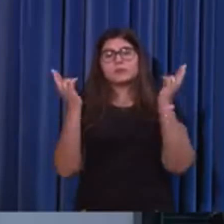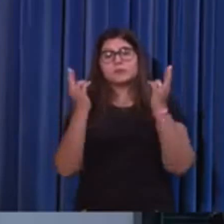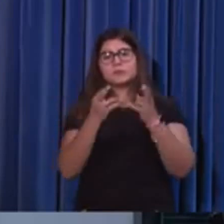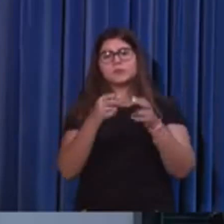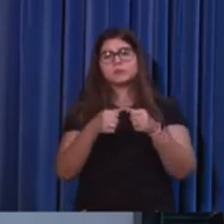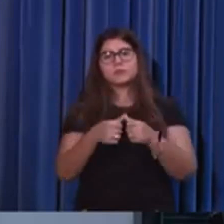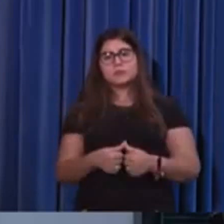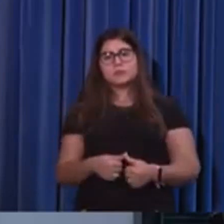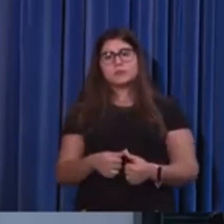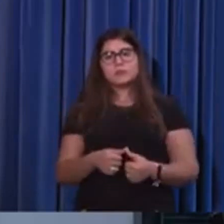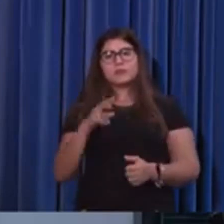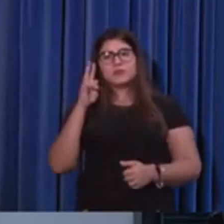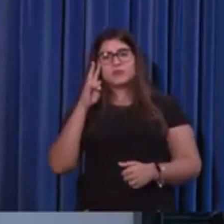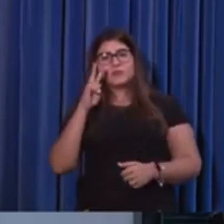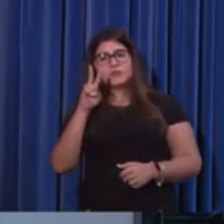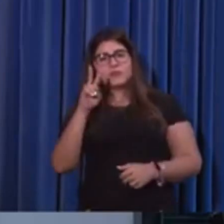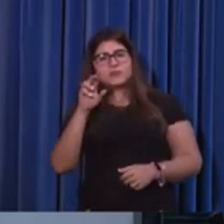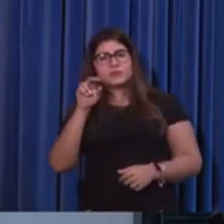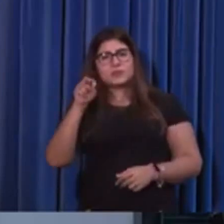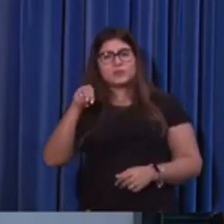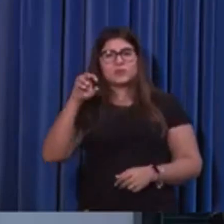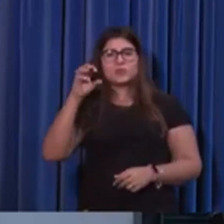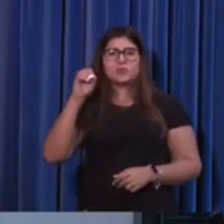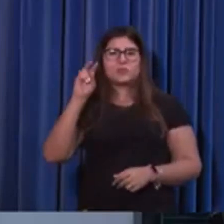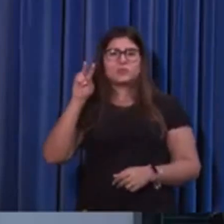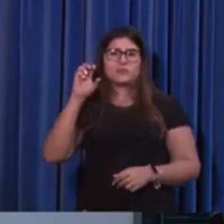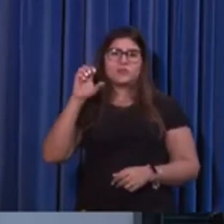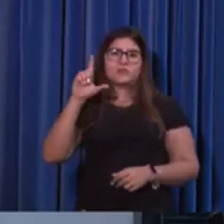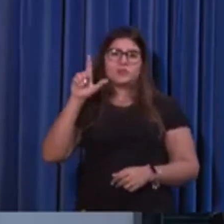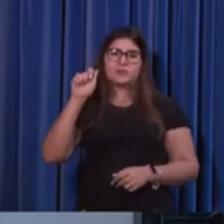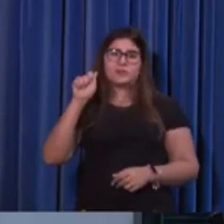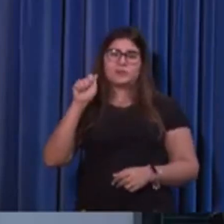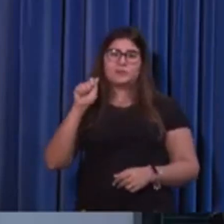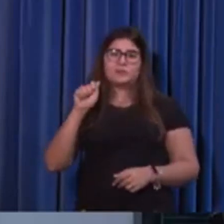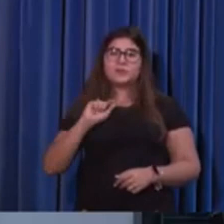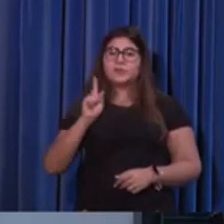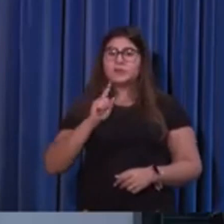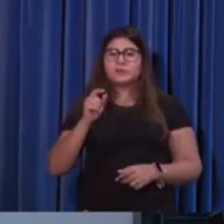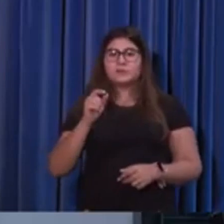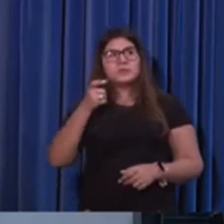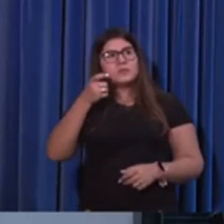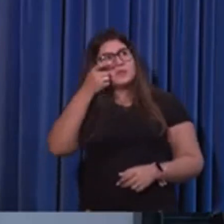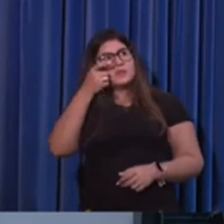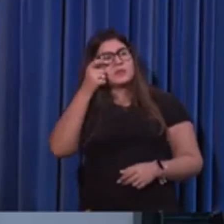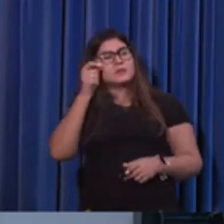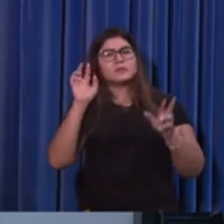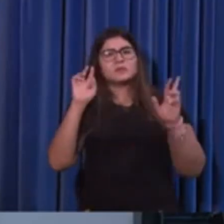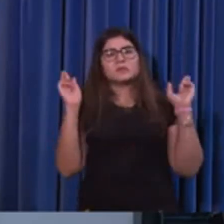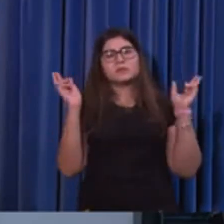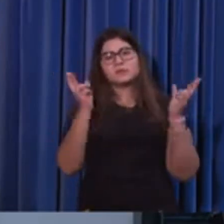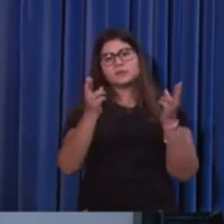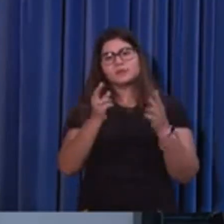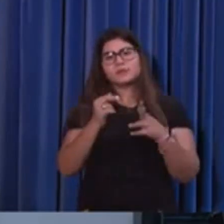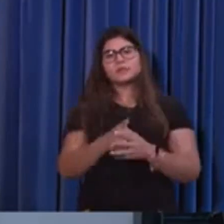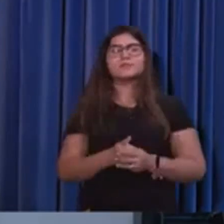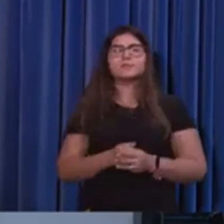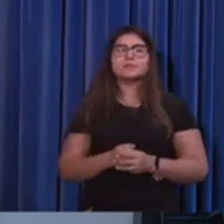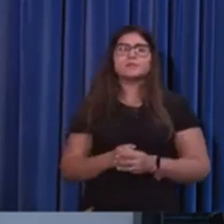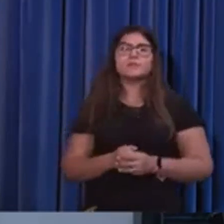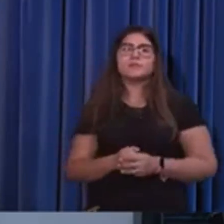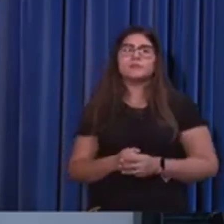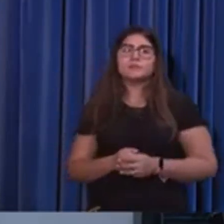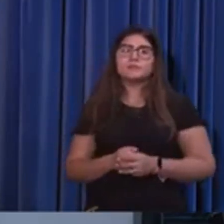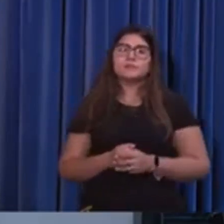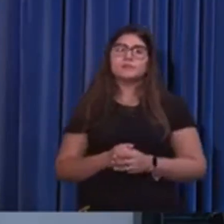Gente, a nossa realidade, ela é aquela figura da panela cozinhando a